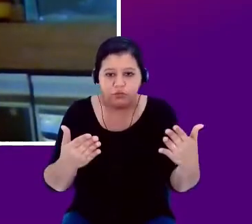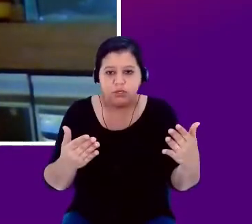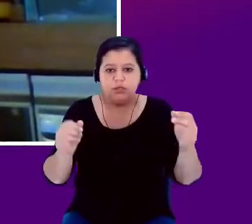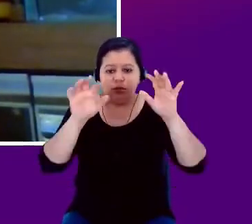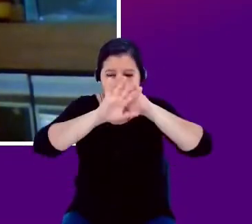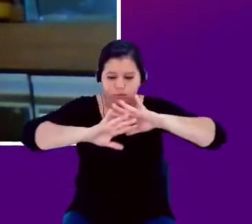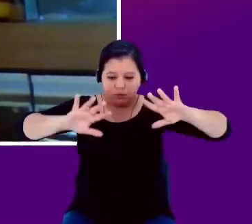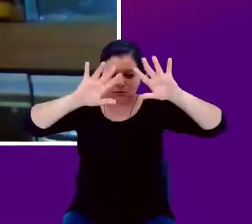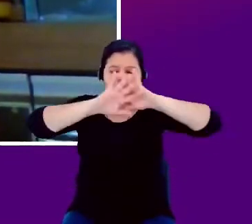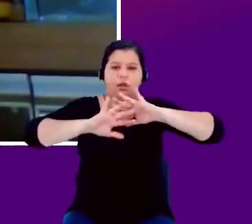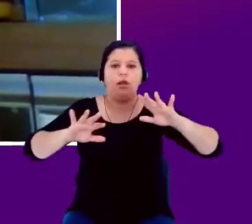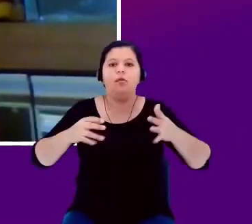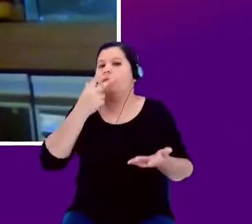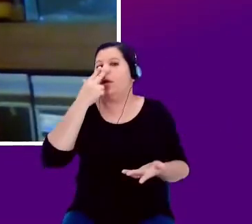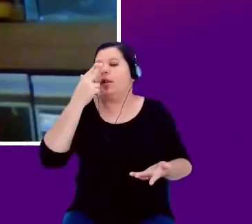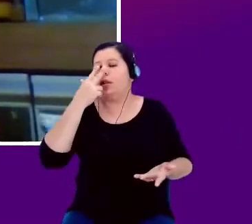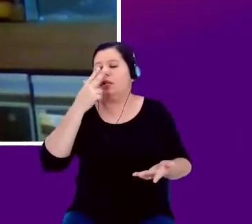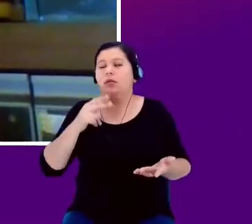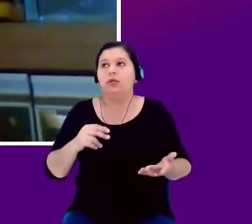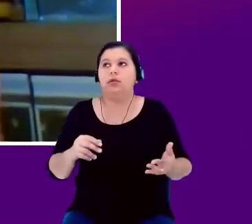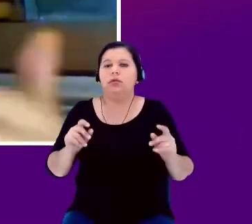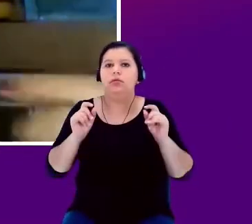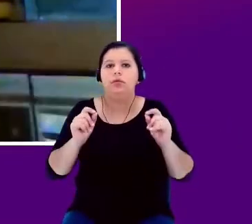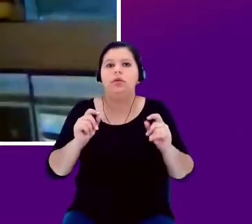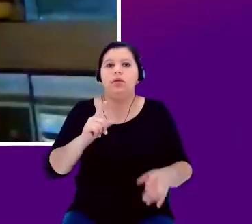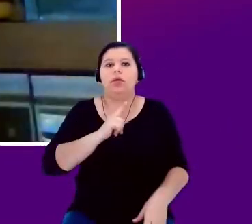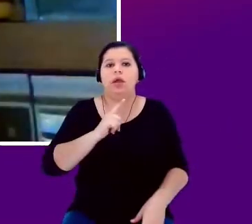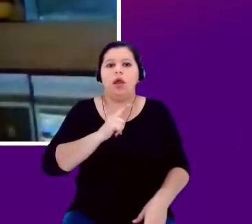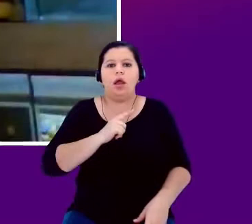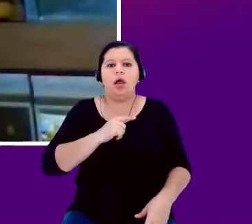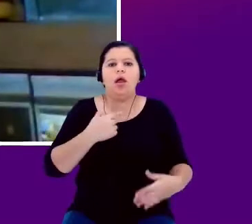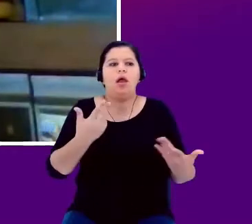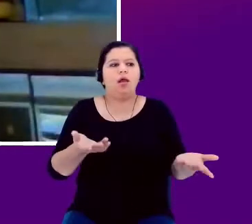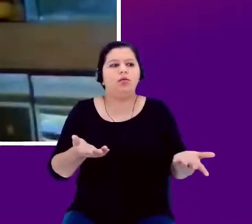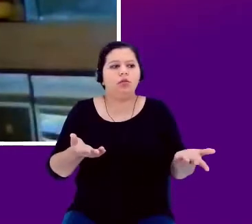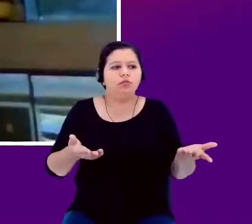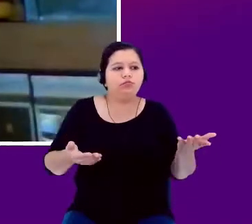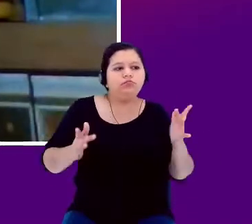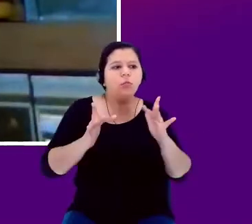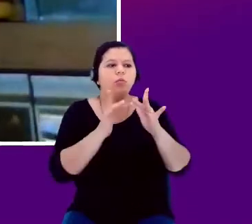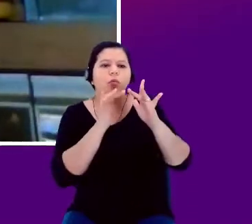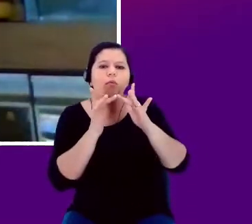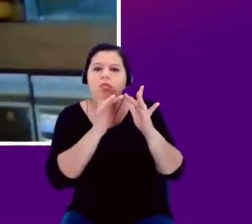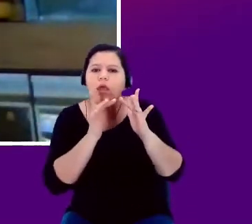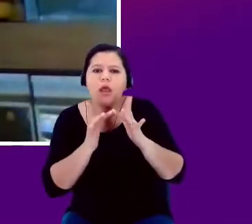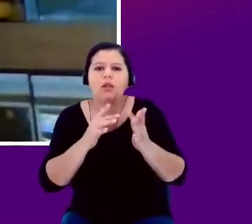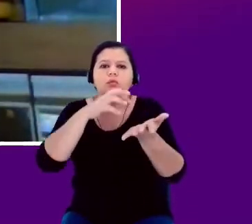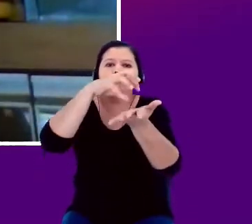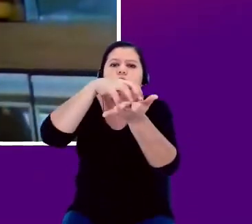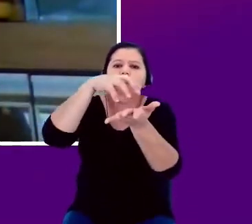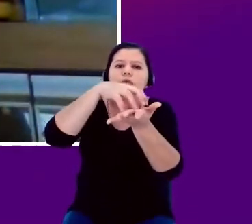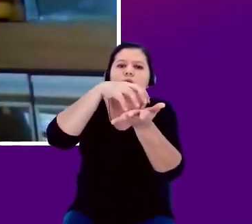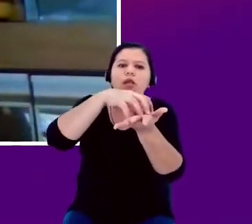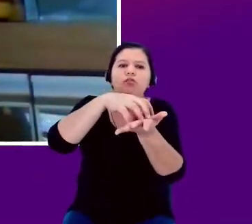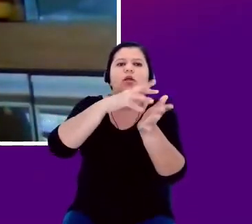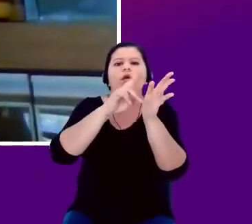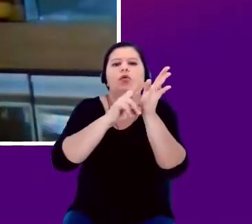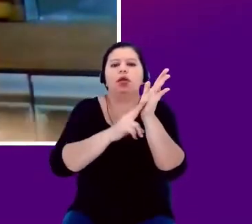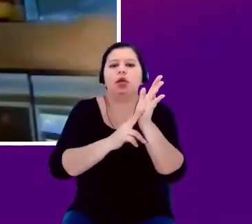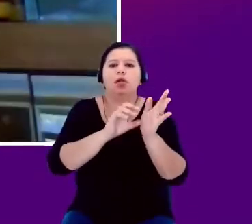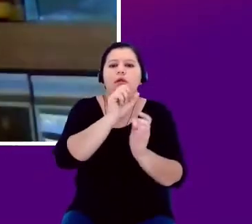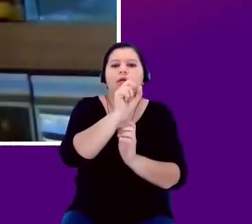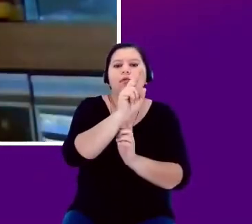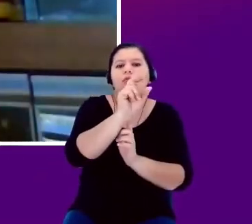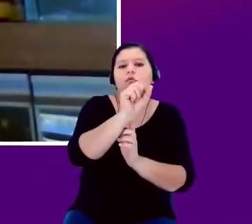nos parece fundamental que haja uma harmonização dos reguladores, SUSEP e ANS com a NPD.